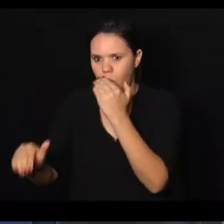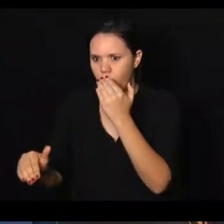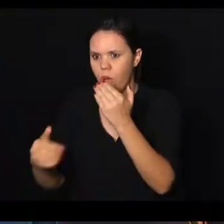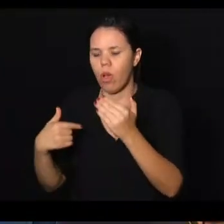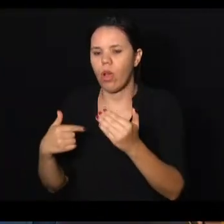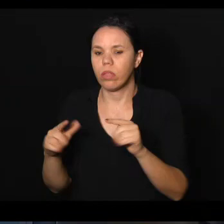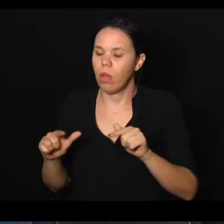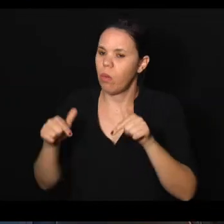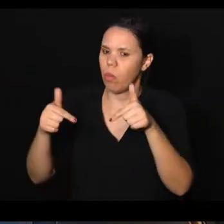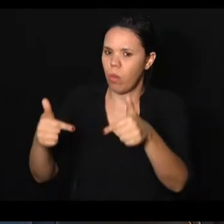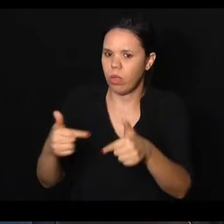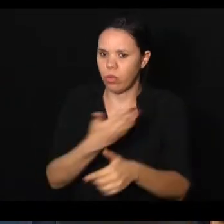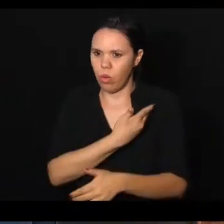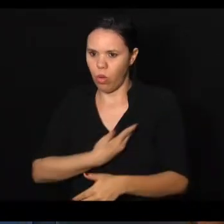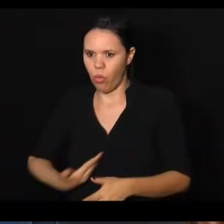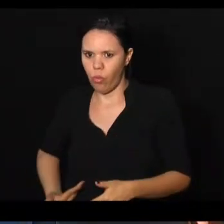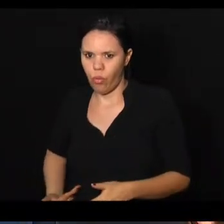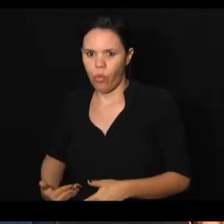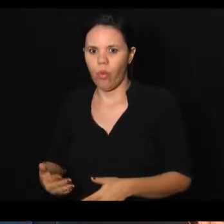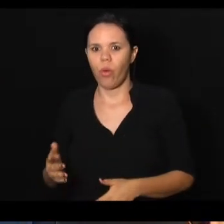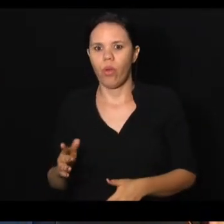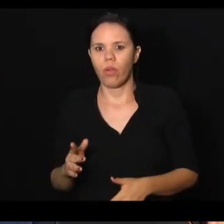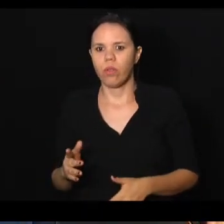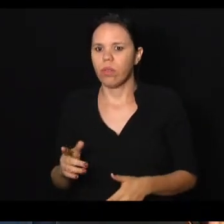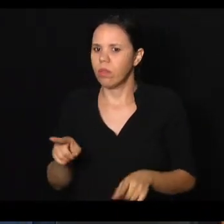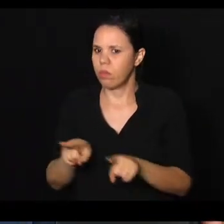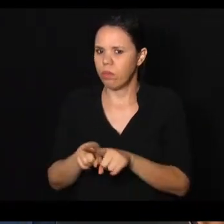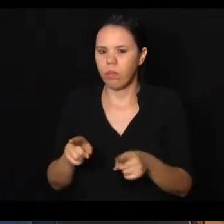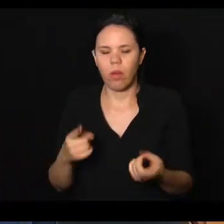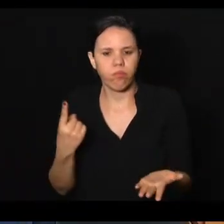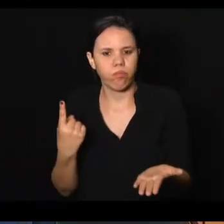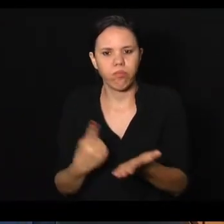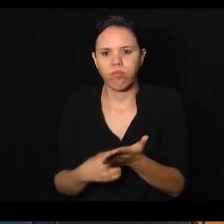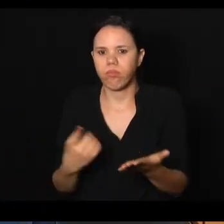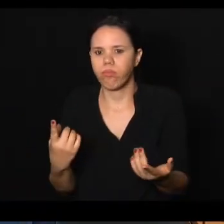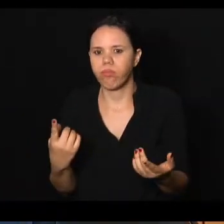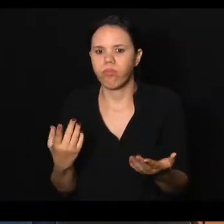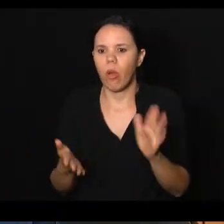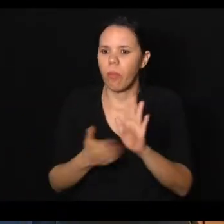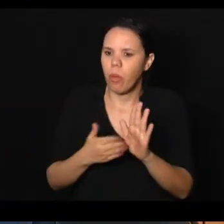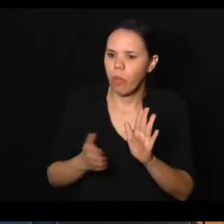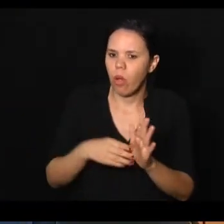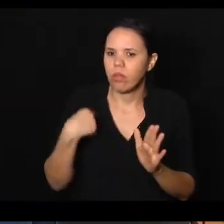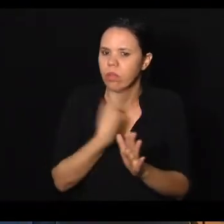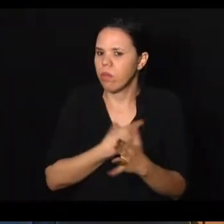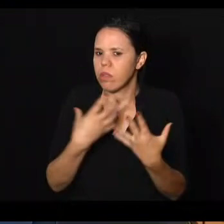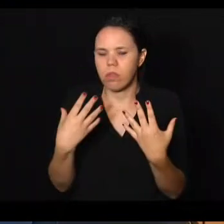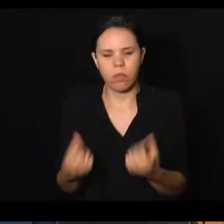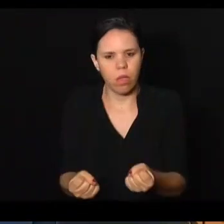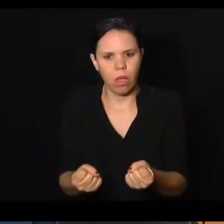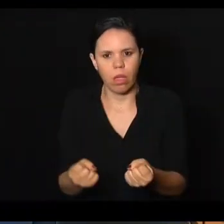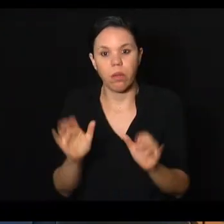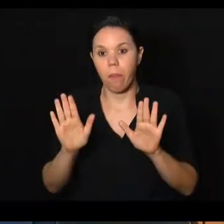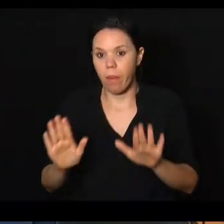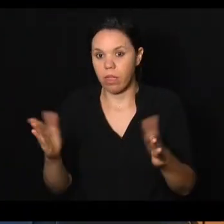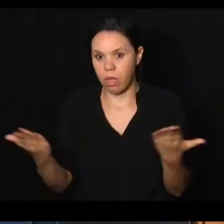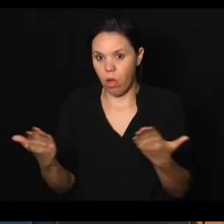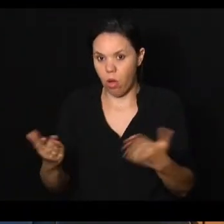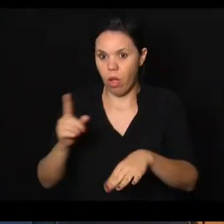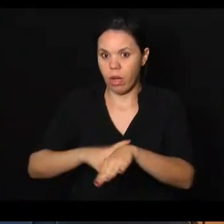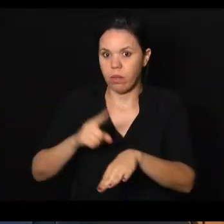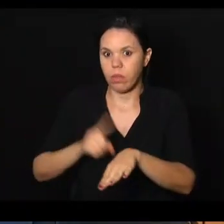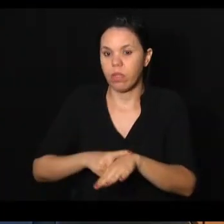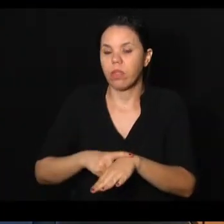atual governo, não comungam com as nossas propostas, mas neste exato momento